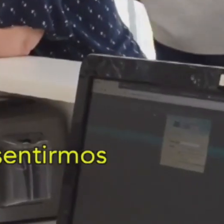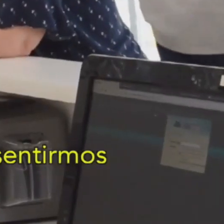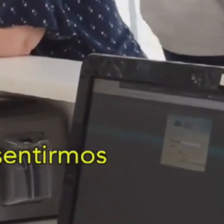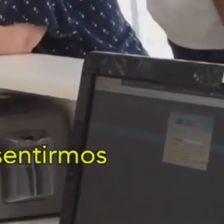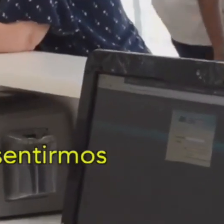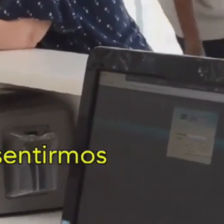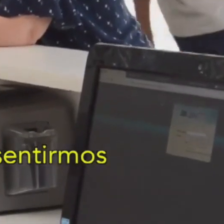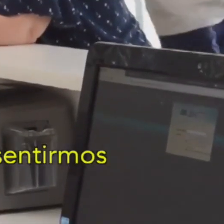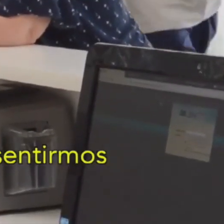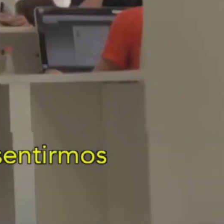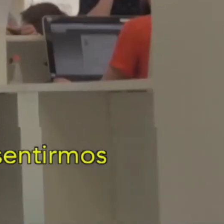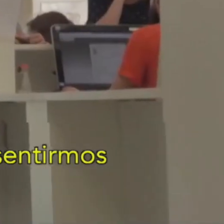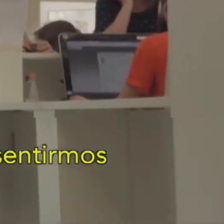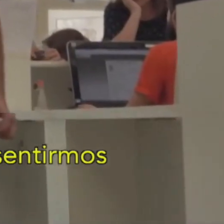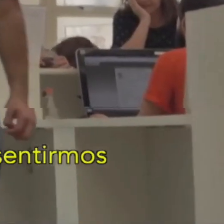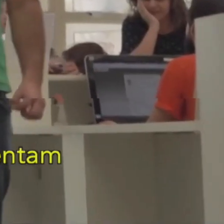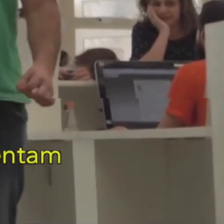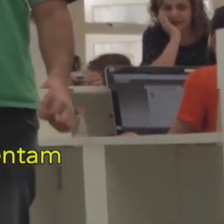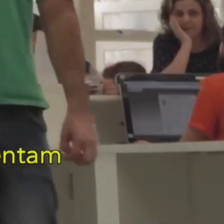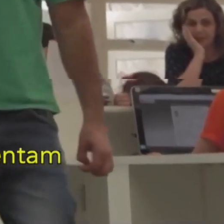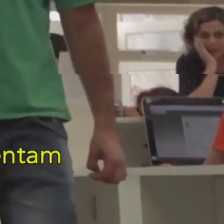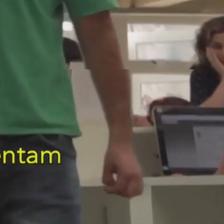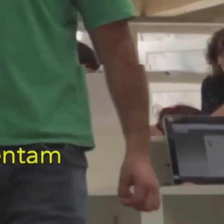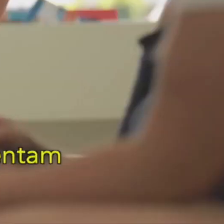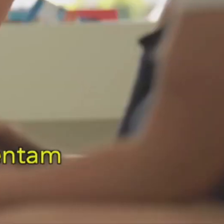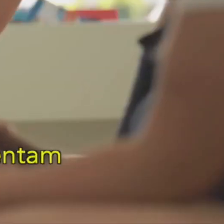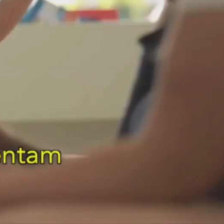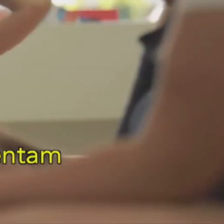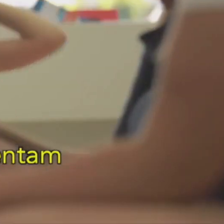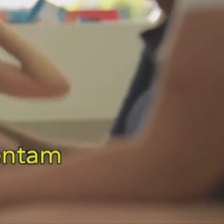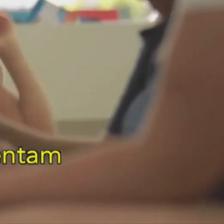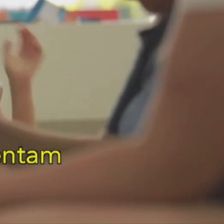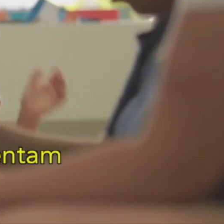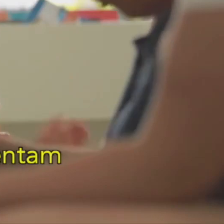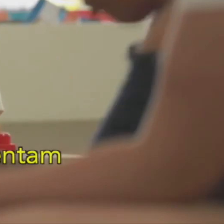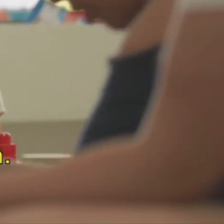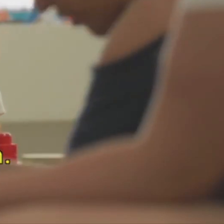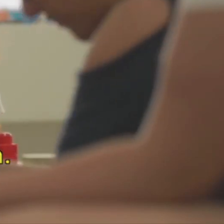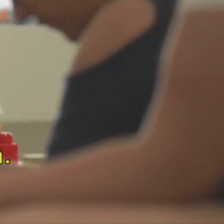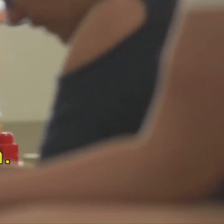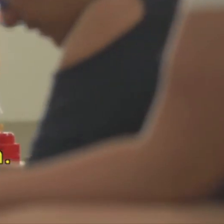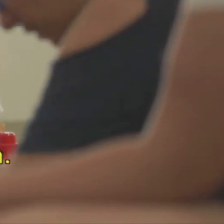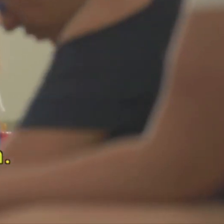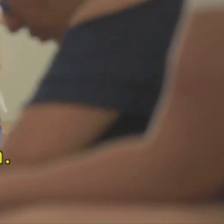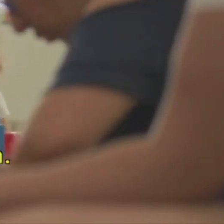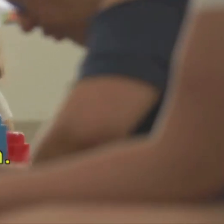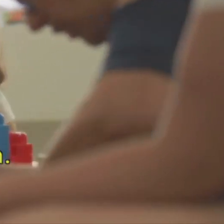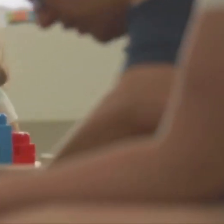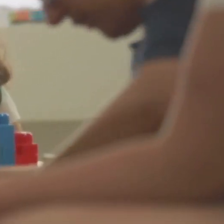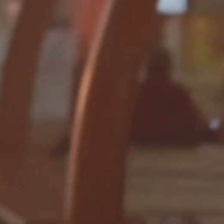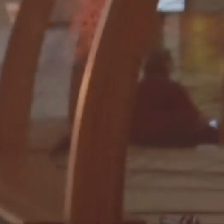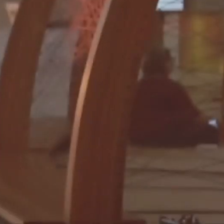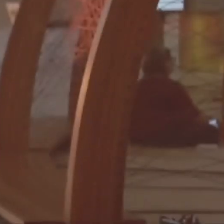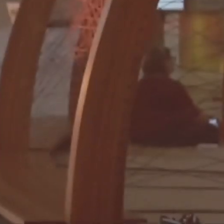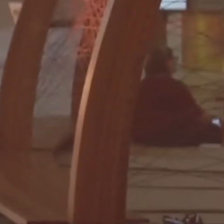Além de nós, como funcionários, nos sentirmos lisonjeados, as pessoas que frequentam também se sentem muito